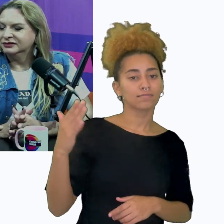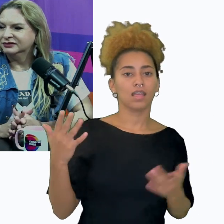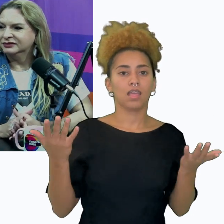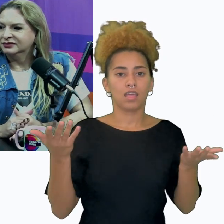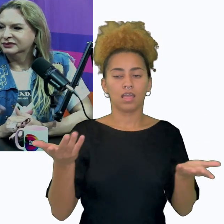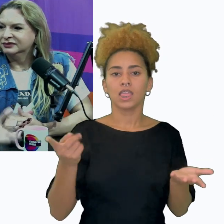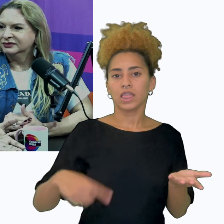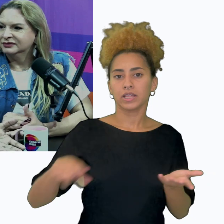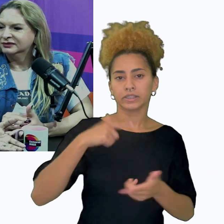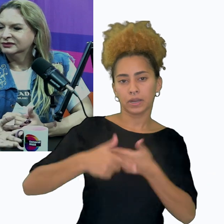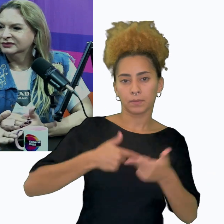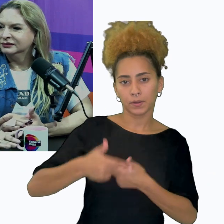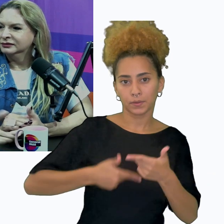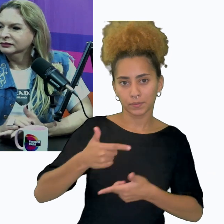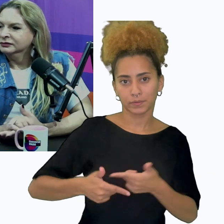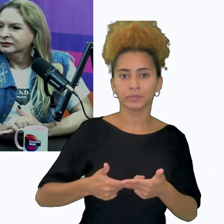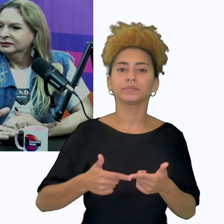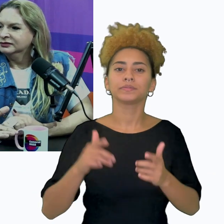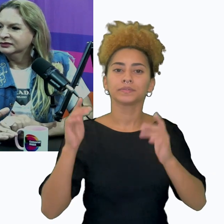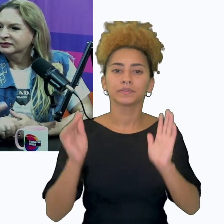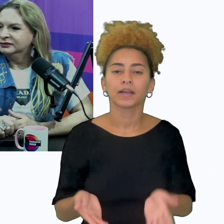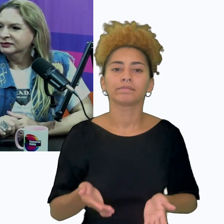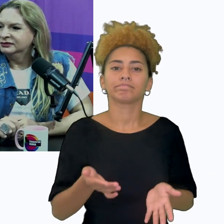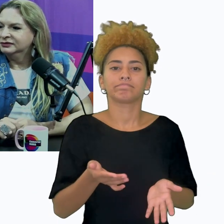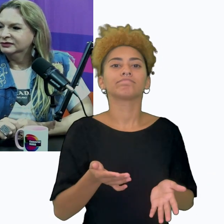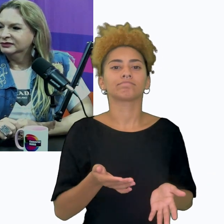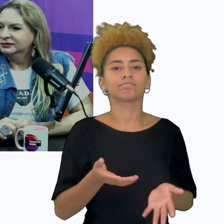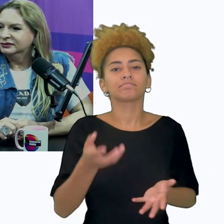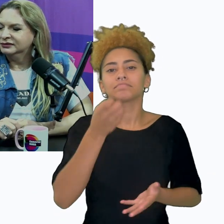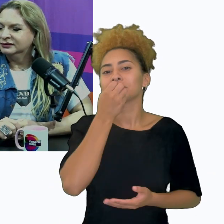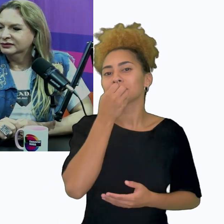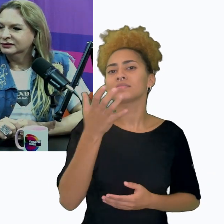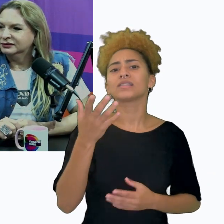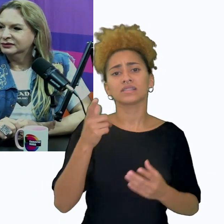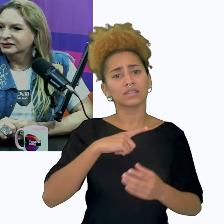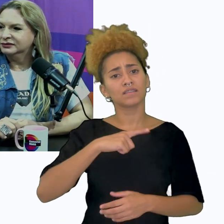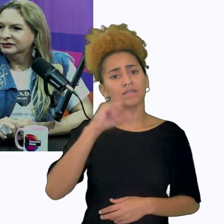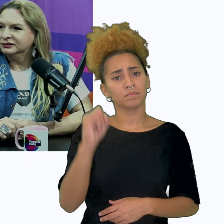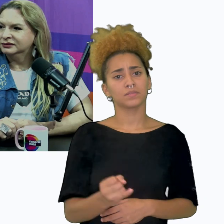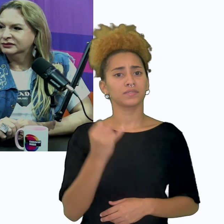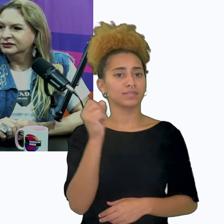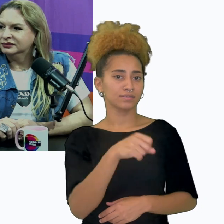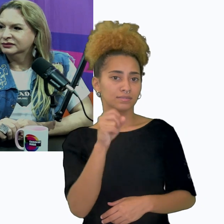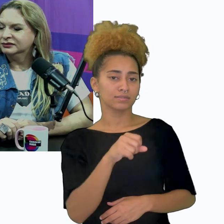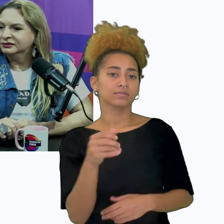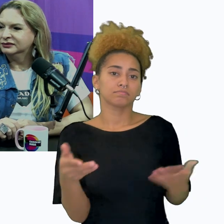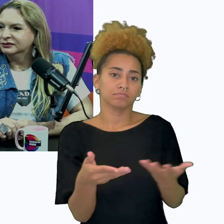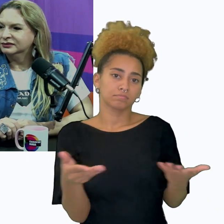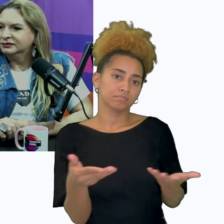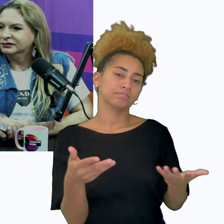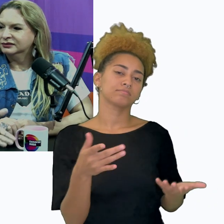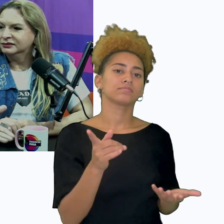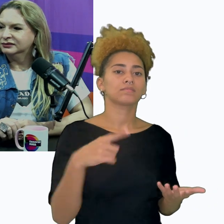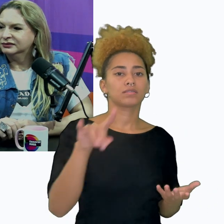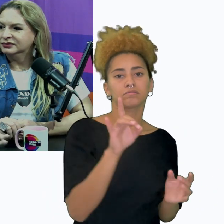sucesso. E esse pessoal todo que trabalhou no Glitter, Fábio, e todas elas tiveram sua oportunidade. Hoje em